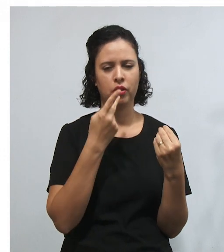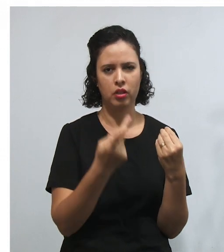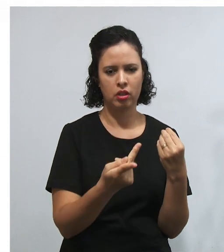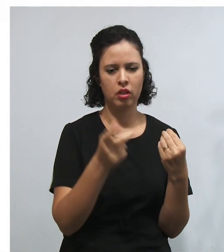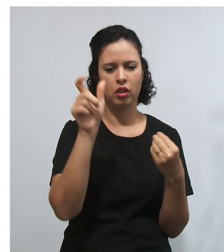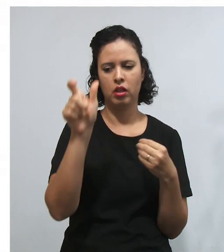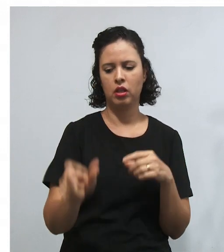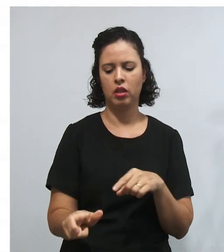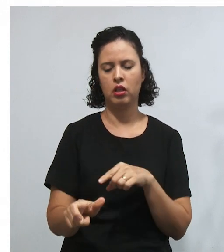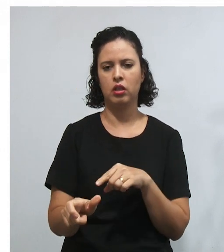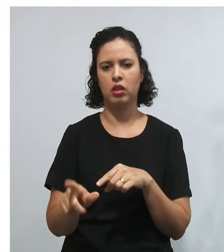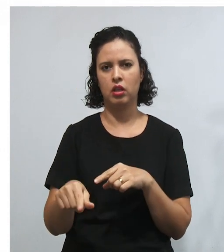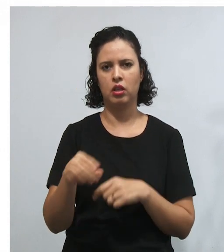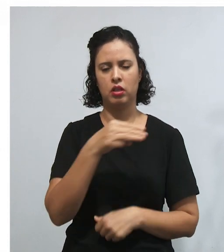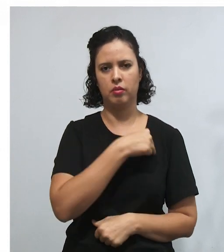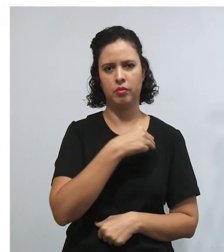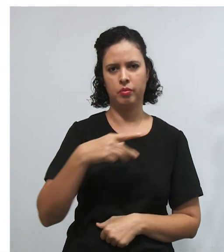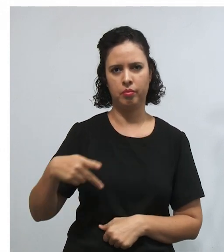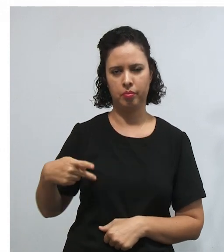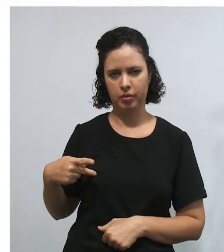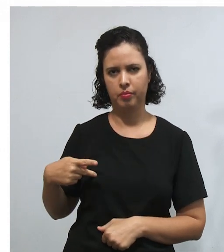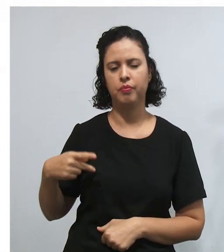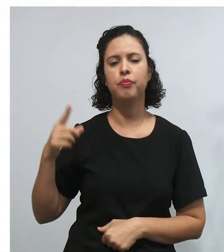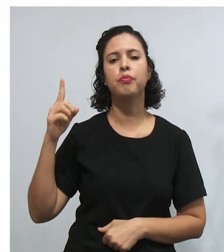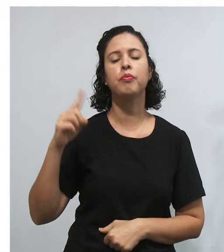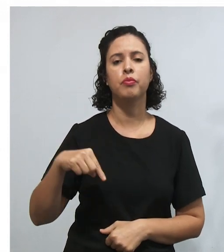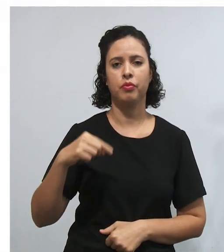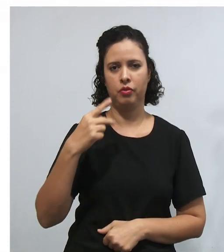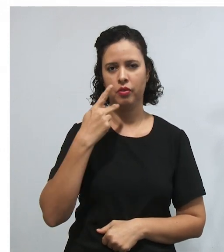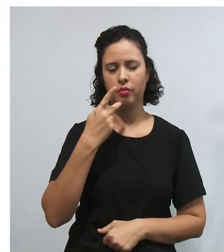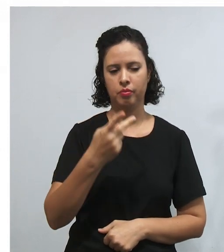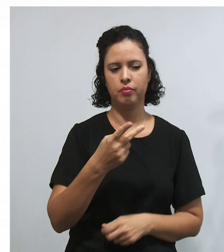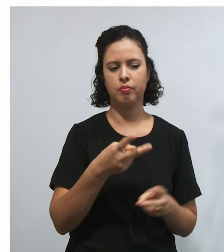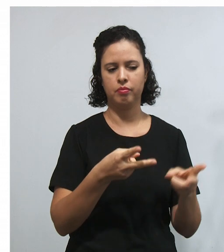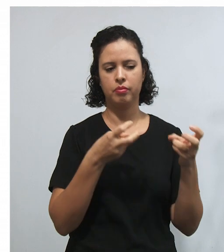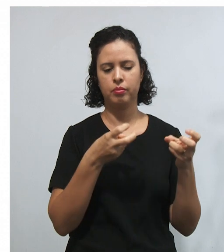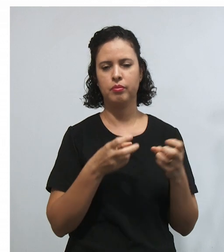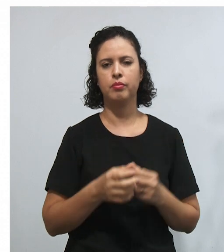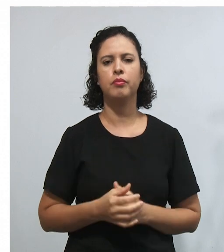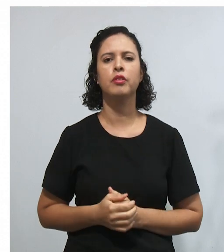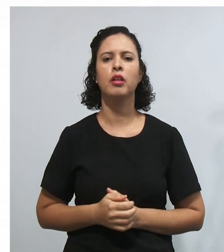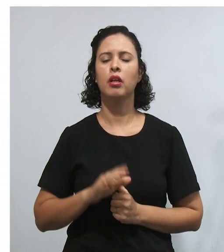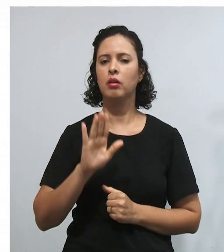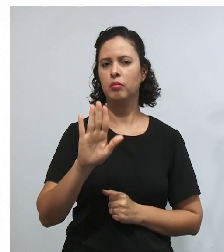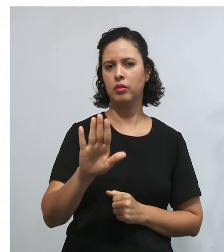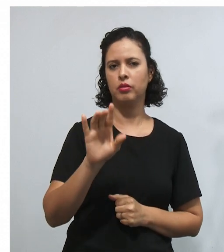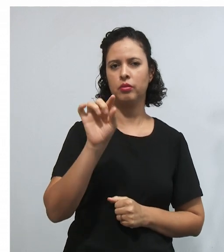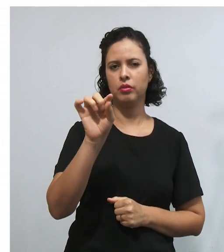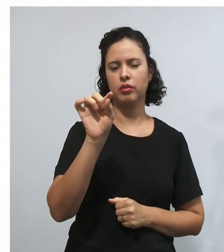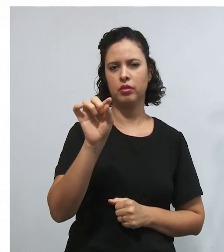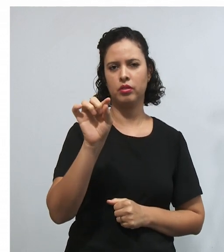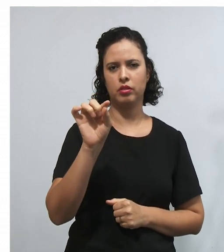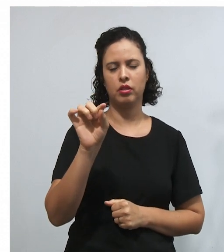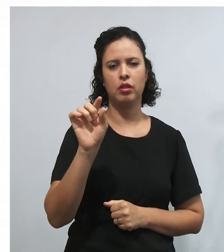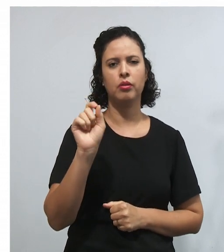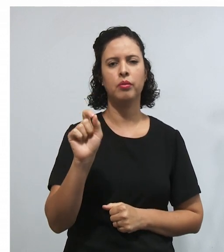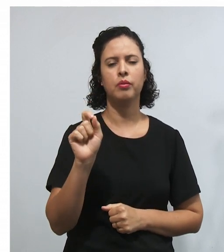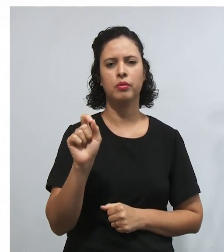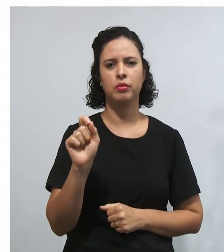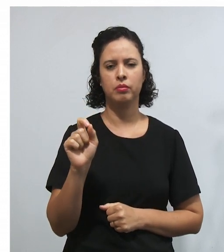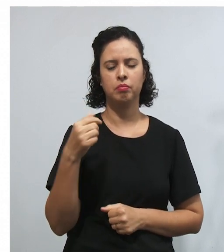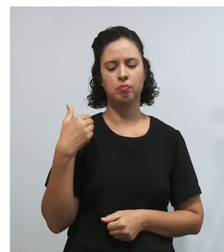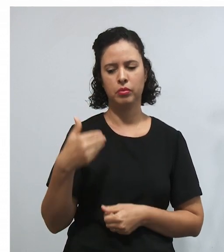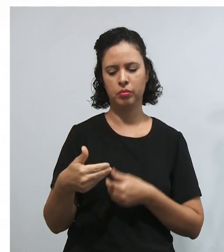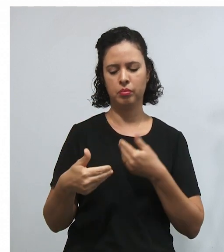figura aqui do Ministério Público, tá certo? Mas se você estiver andando,